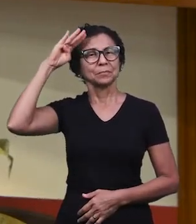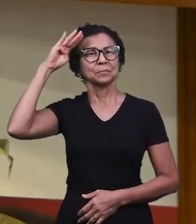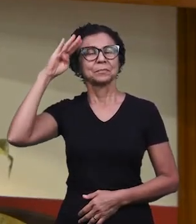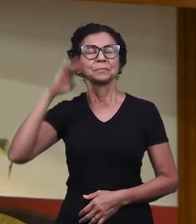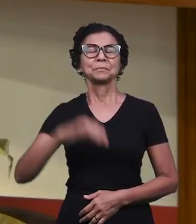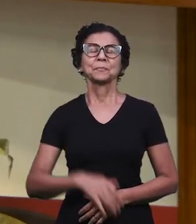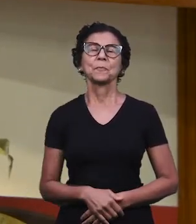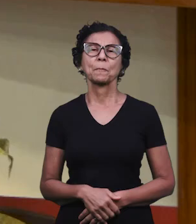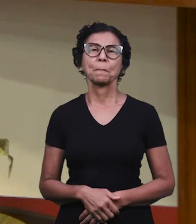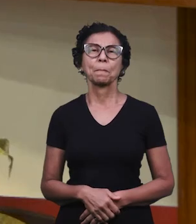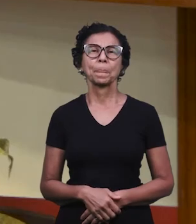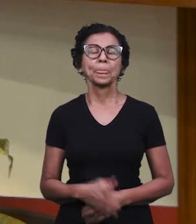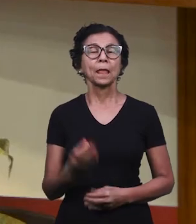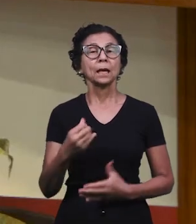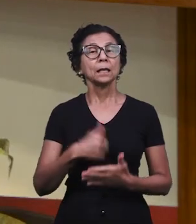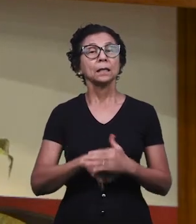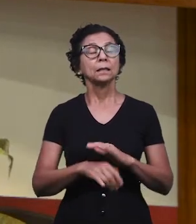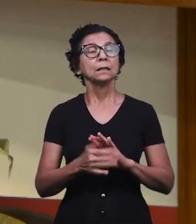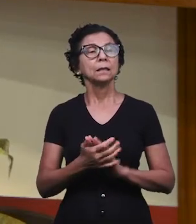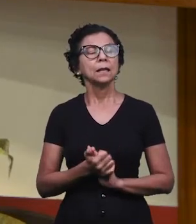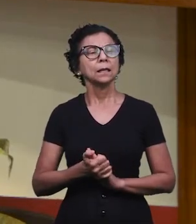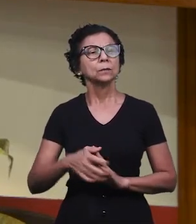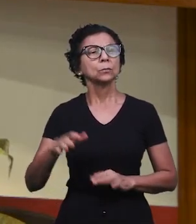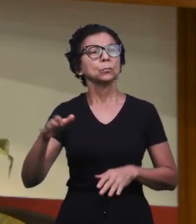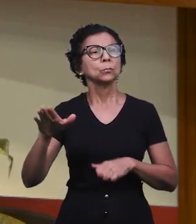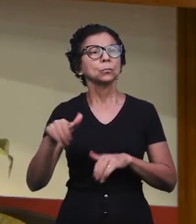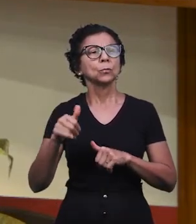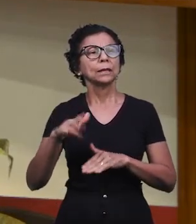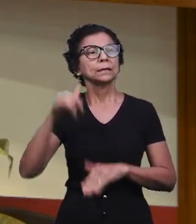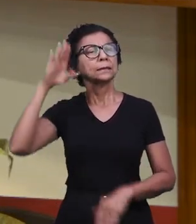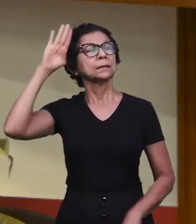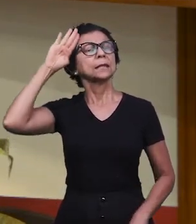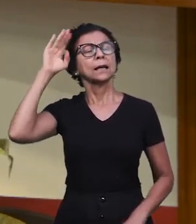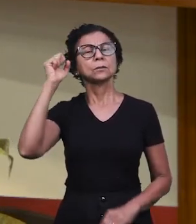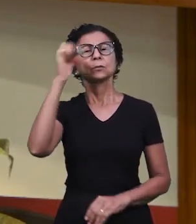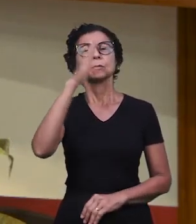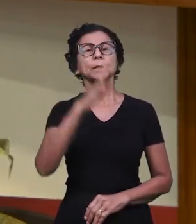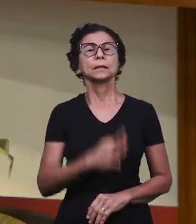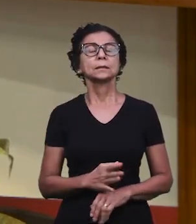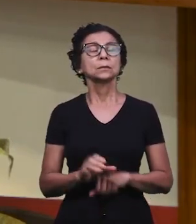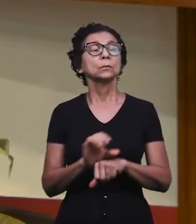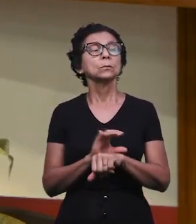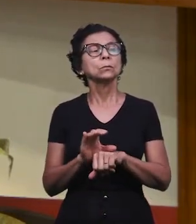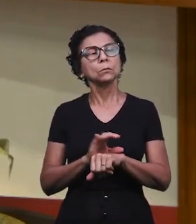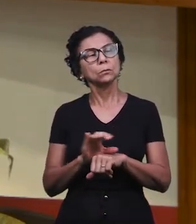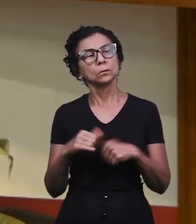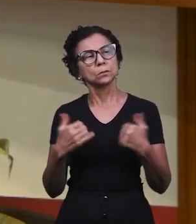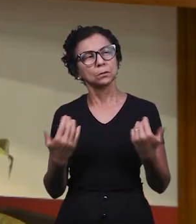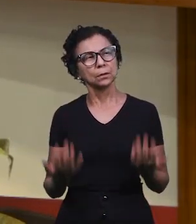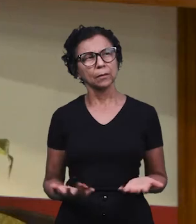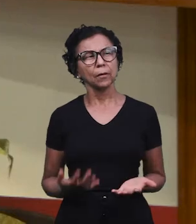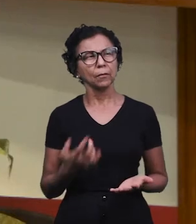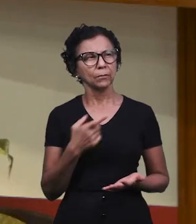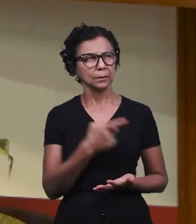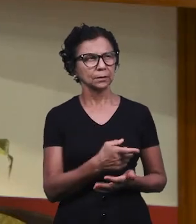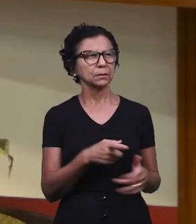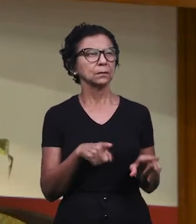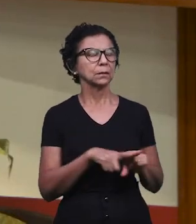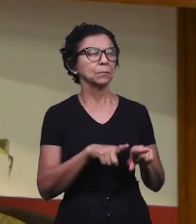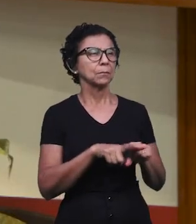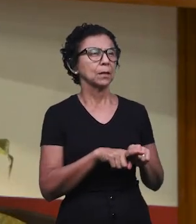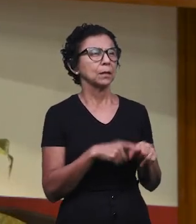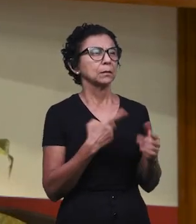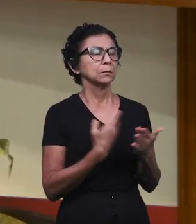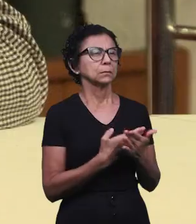cursos realizados dentro do Exército Brasileiro que o senhor realizou? Sobre também o curso concluído, né, na escola